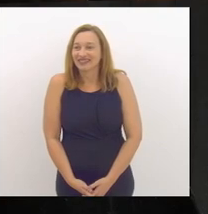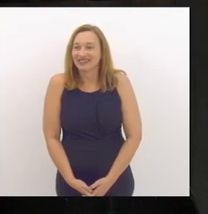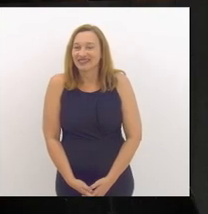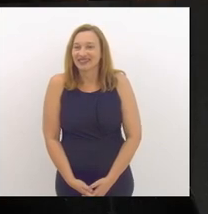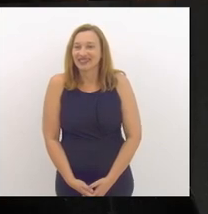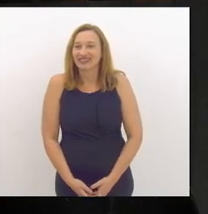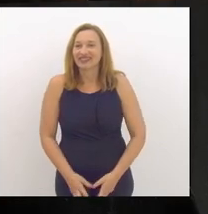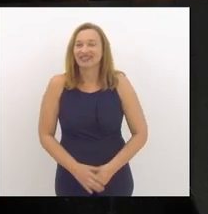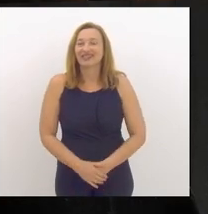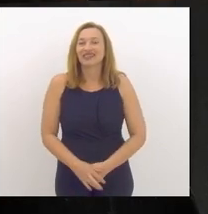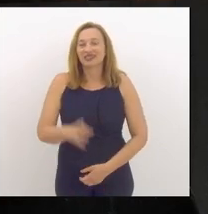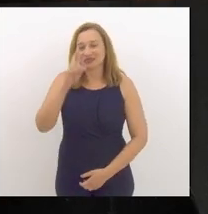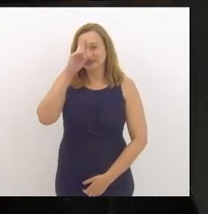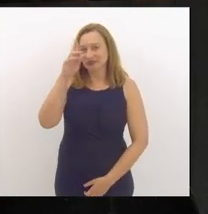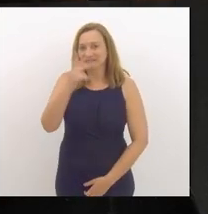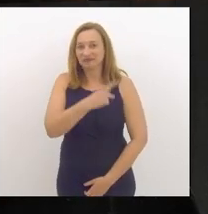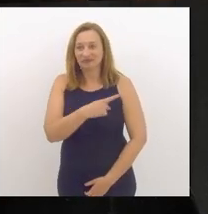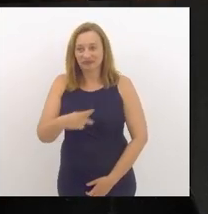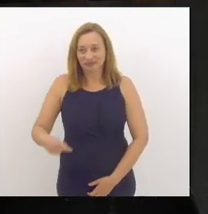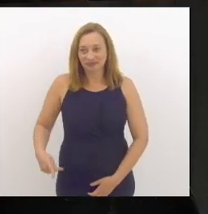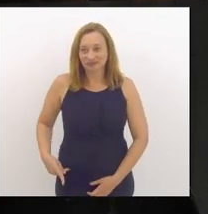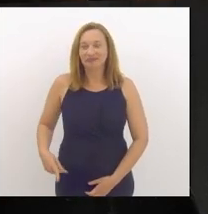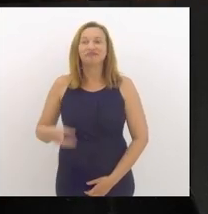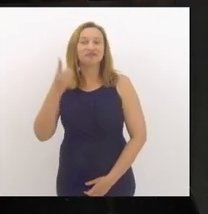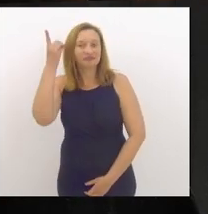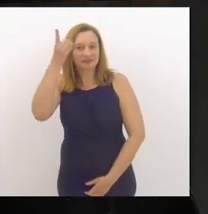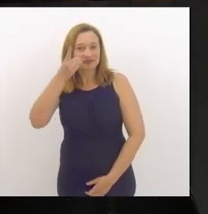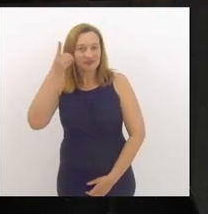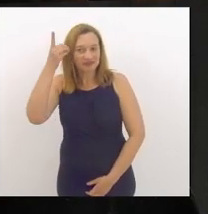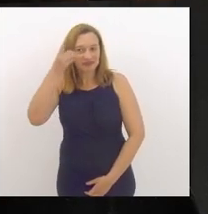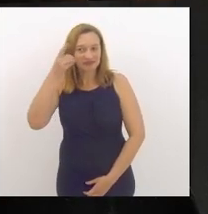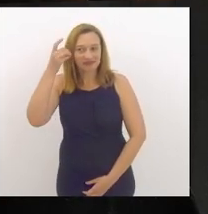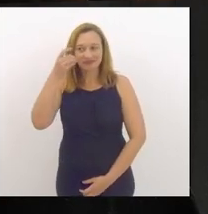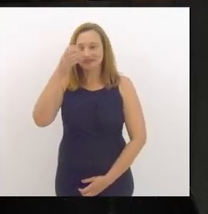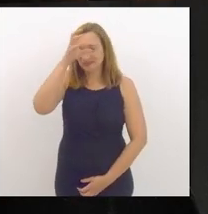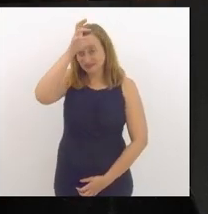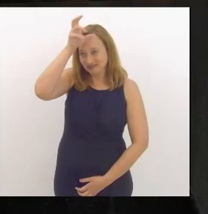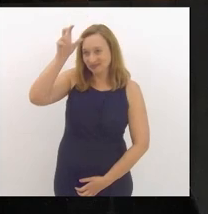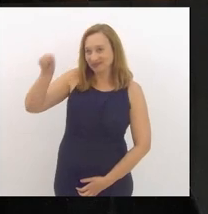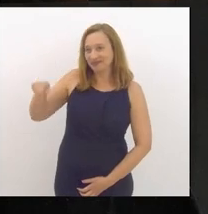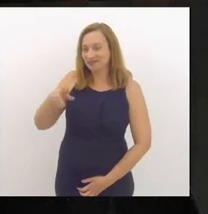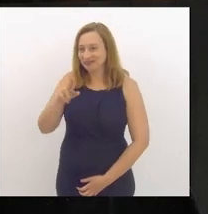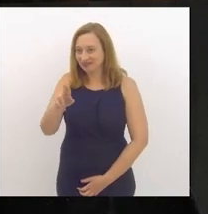Senhora Presidente, deputada Tia Ju,